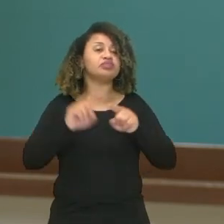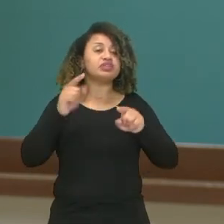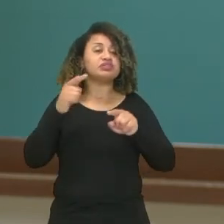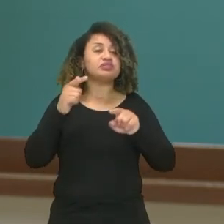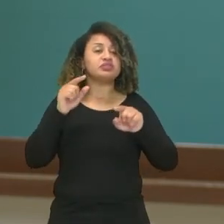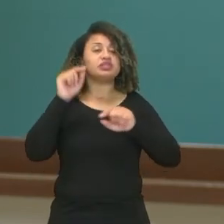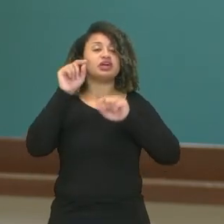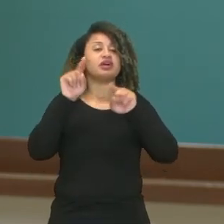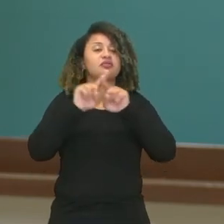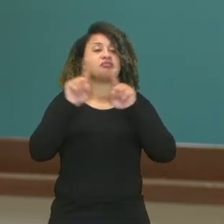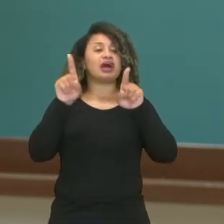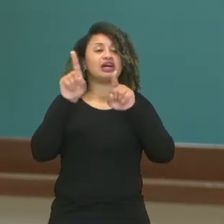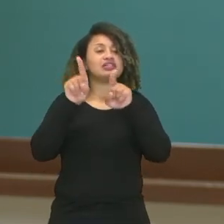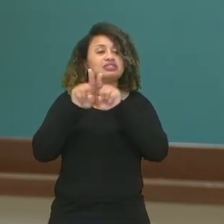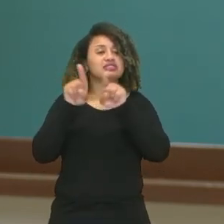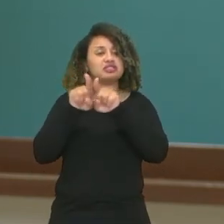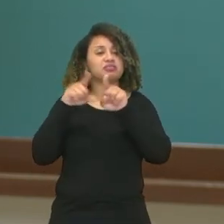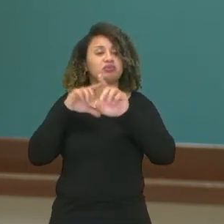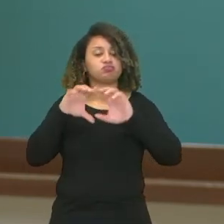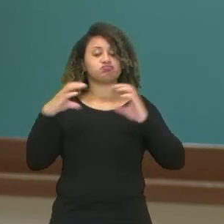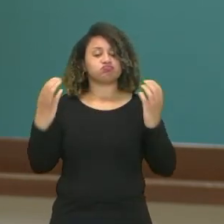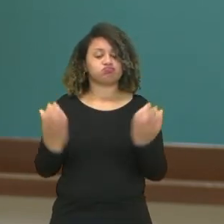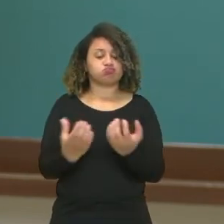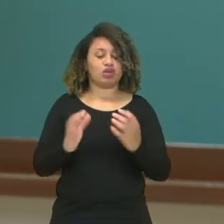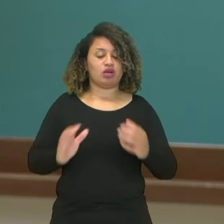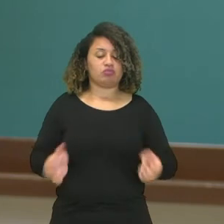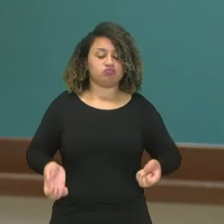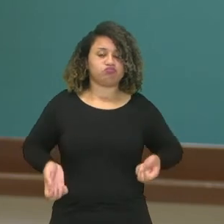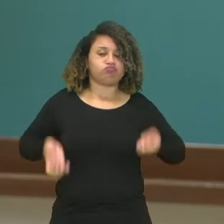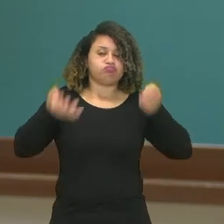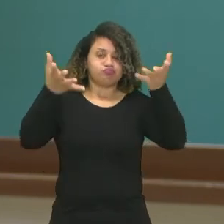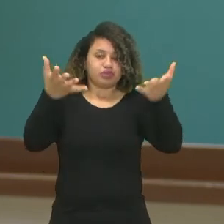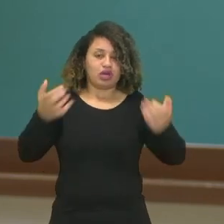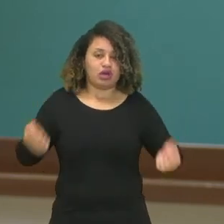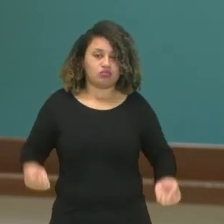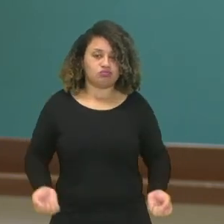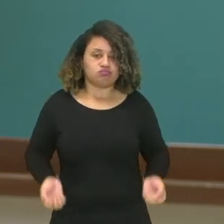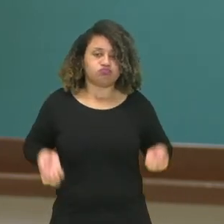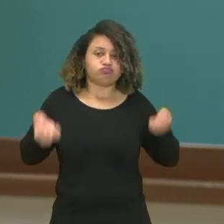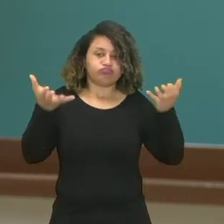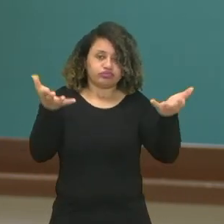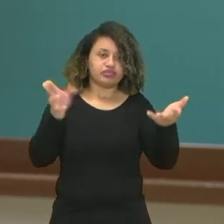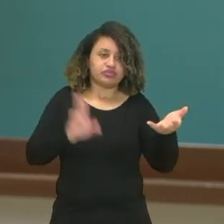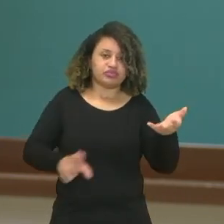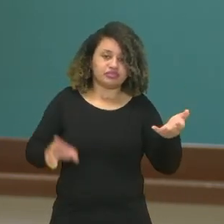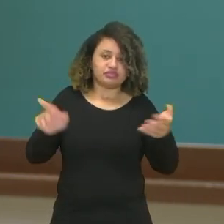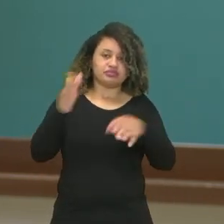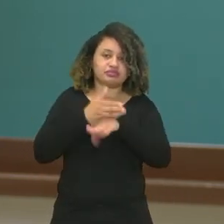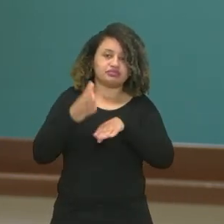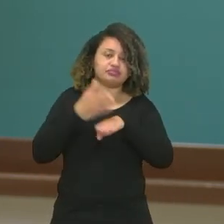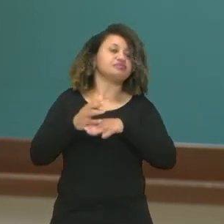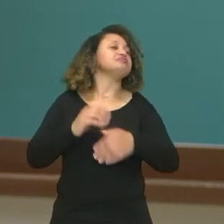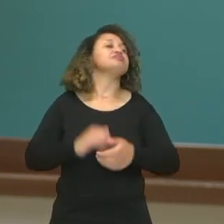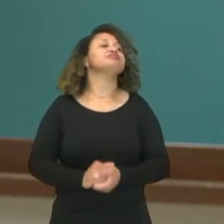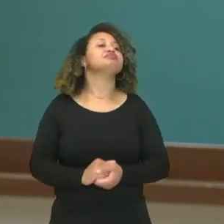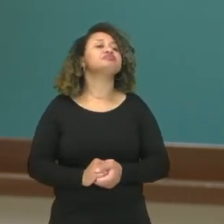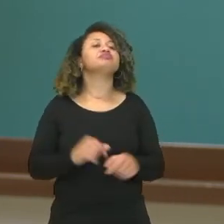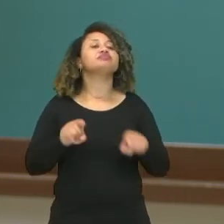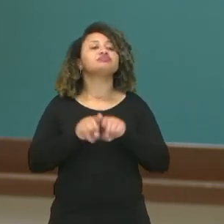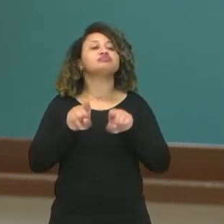tem aqui também. Esses pneus também que são utilizados no CrossFit. E também o treino sem